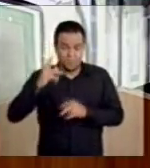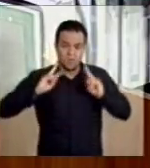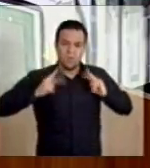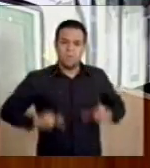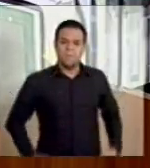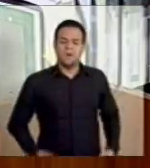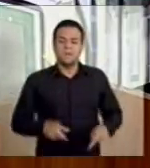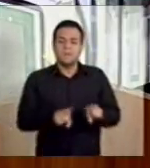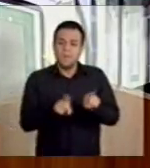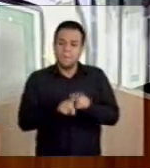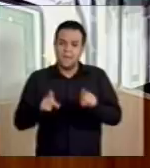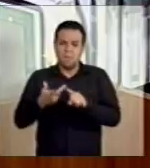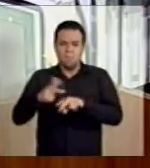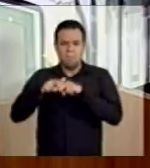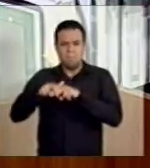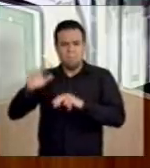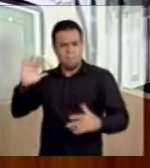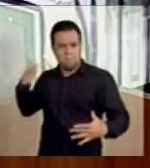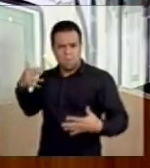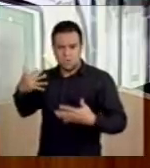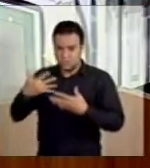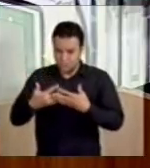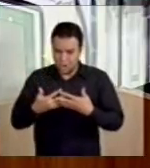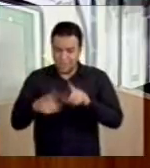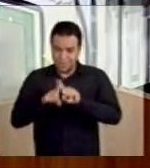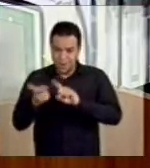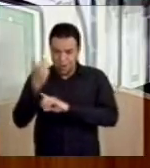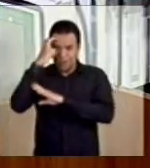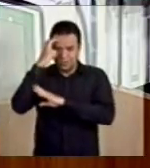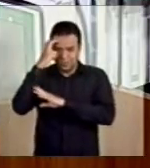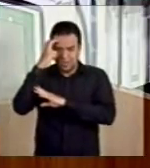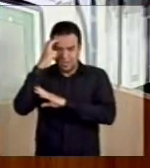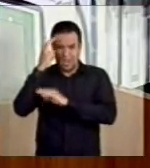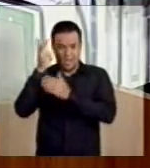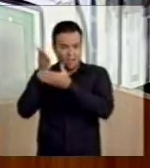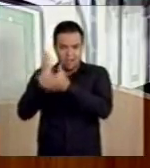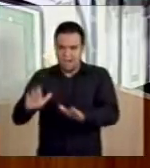paradigmas históricos e culturais, remove